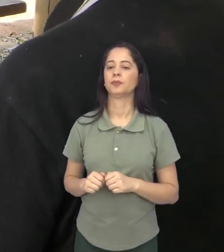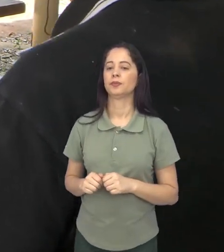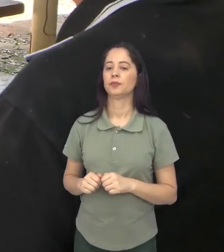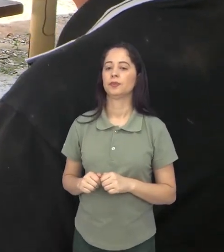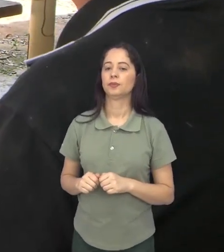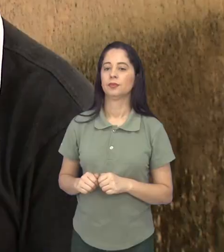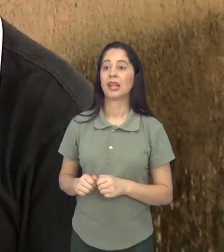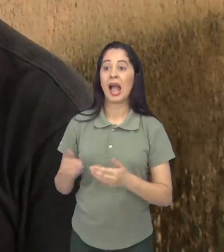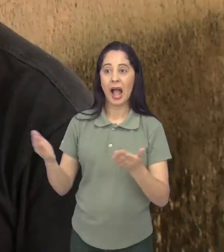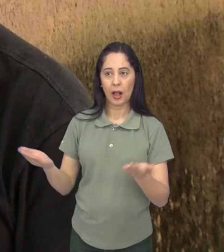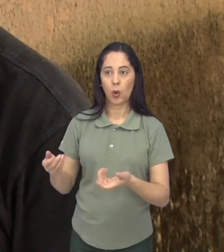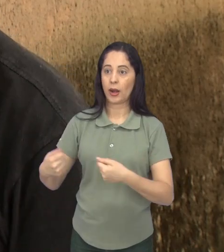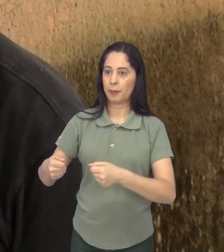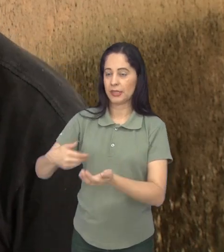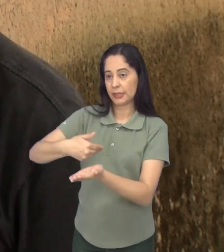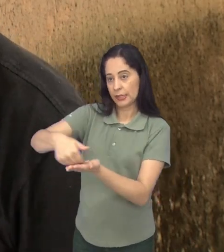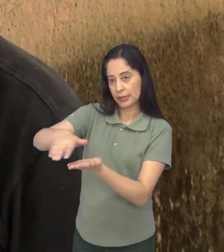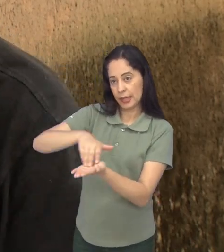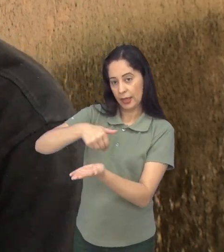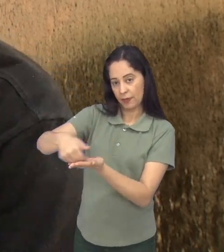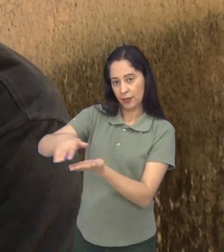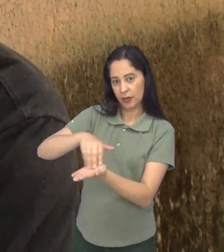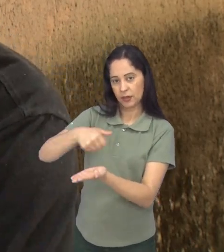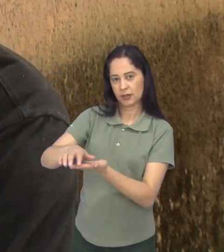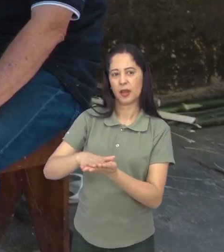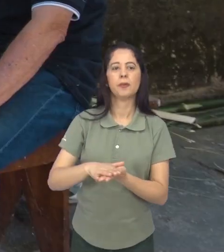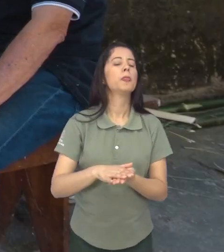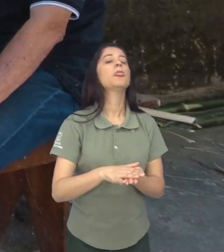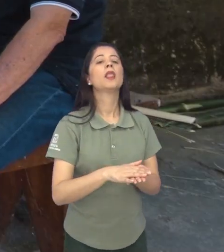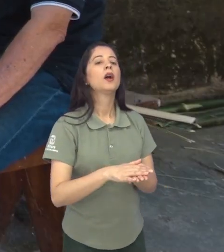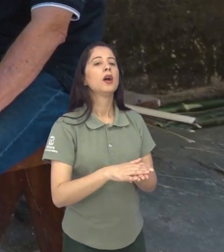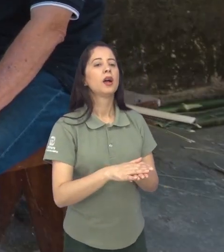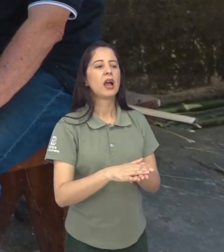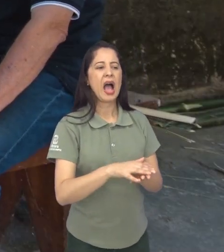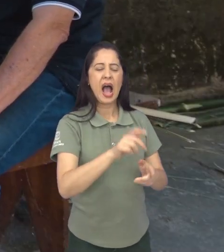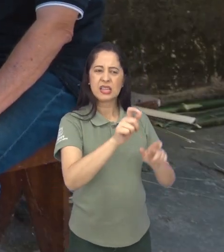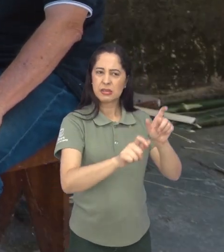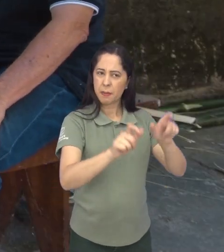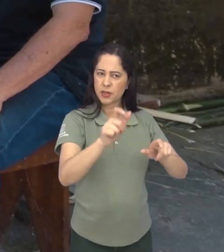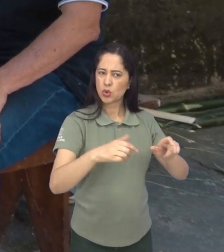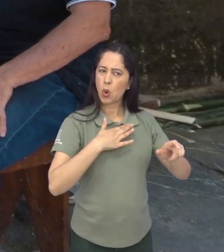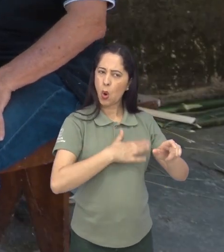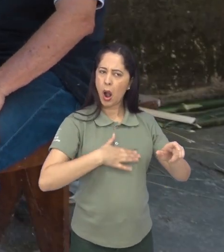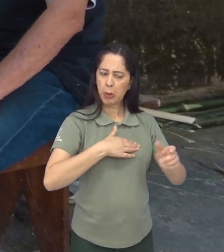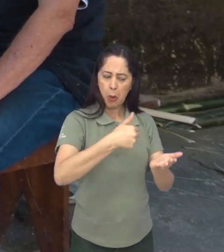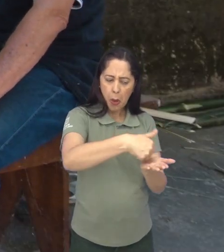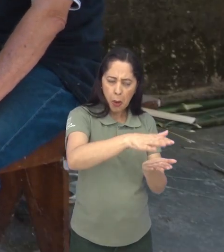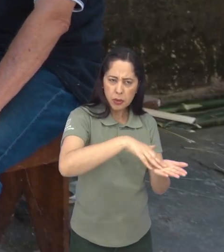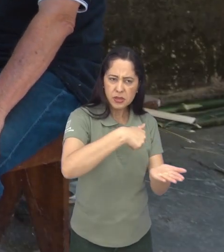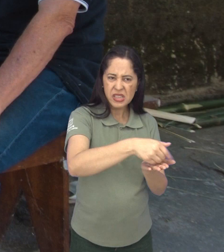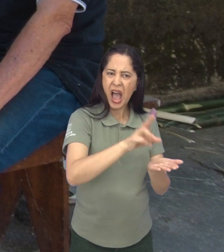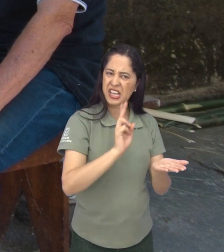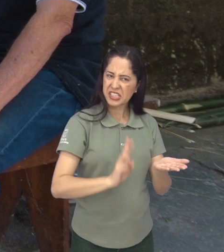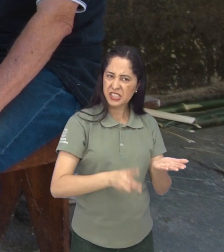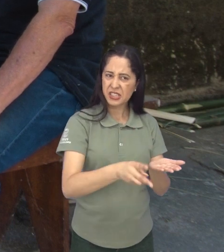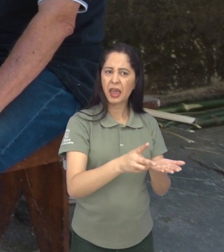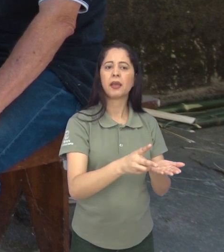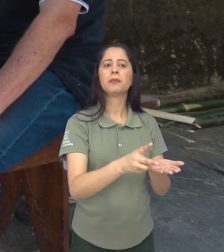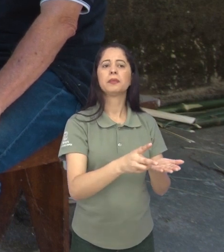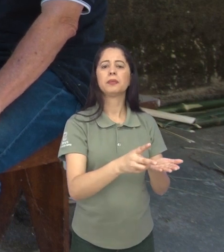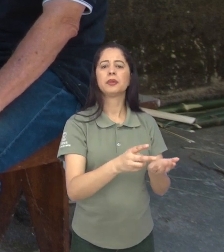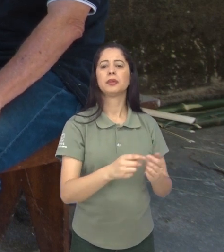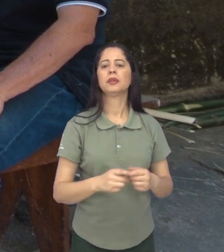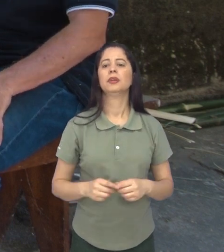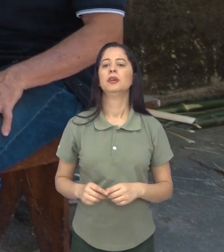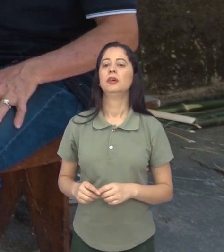passo? Seria envernizar. É envernizar. Todas as pessoas gostam dele envernizado? Ou ele